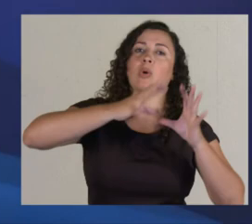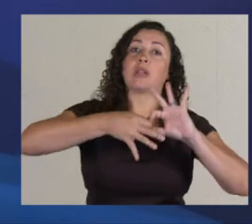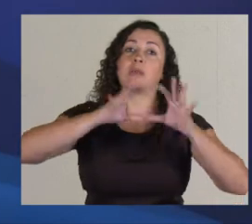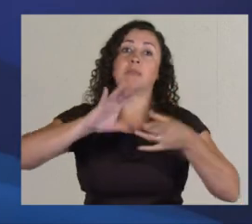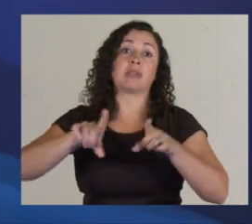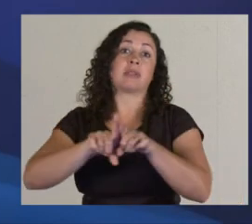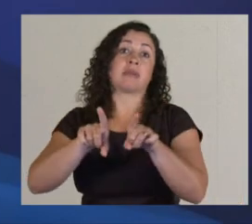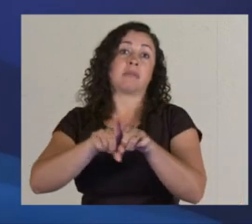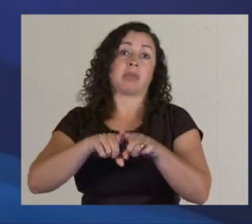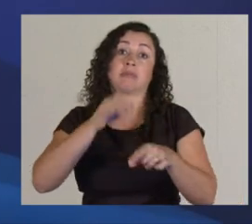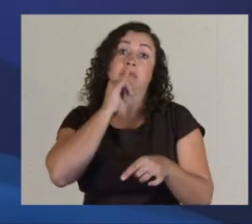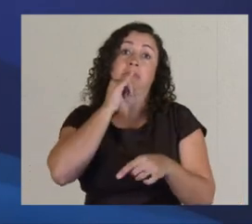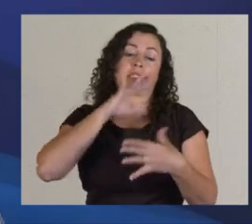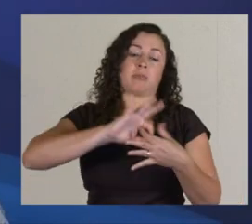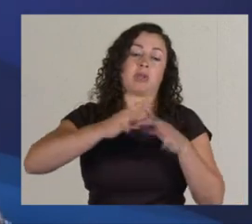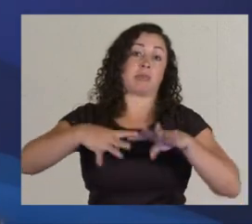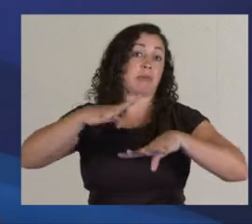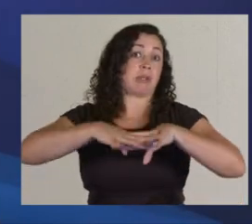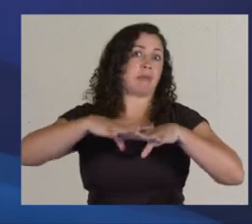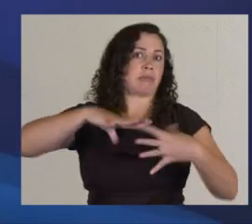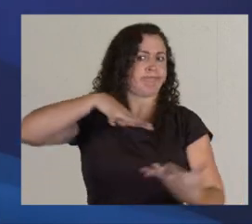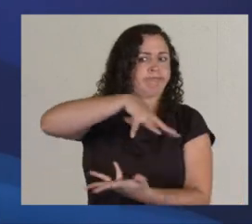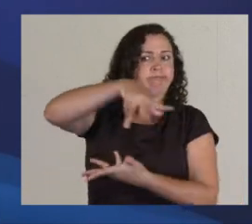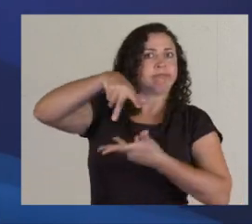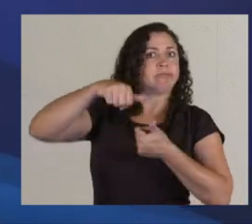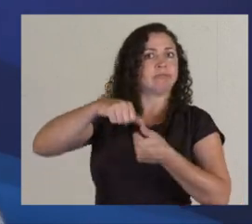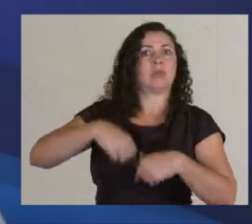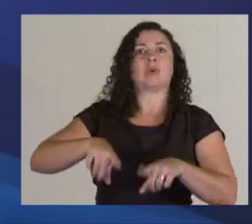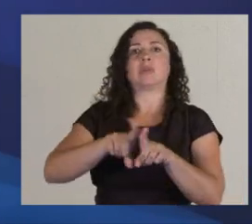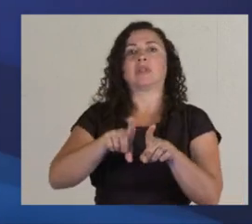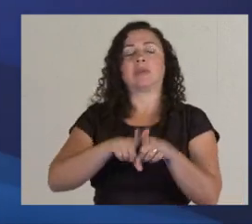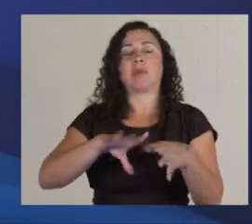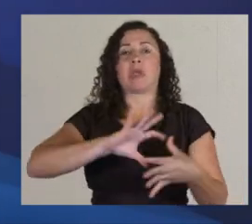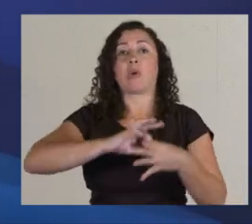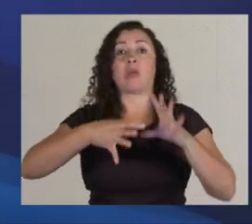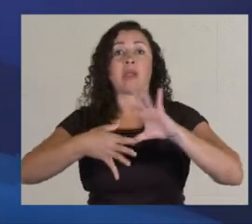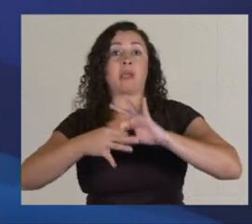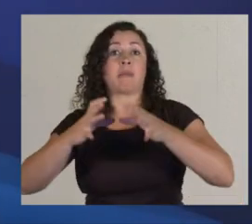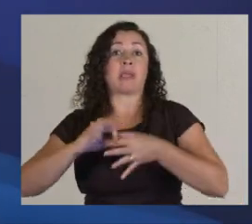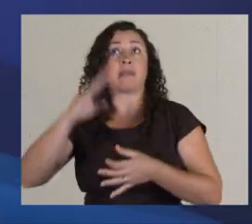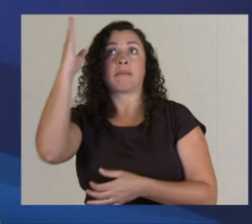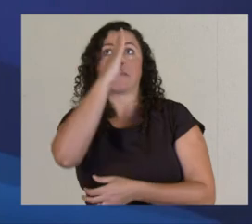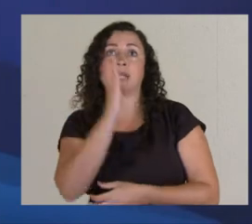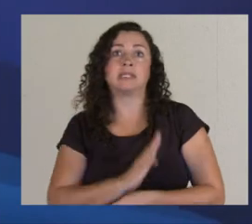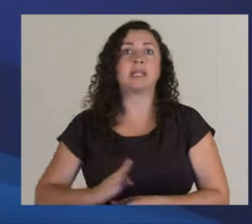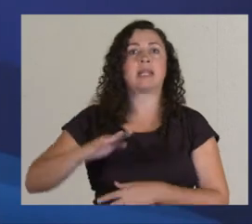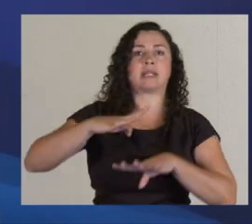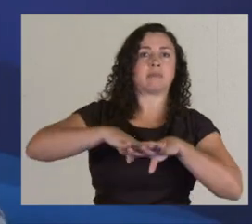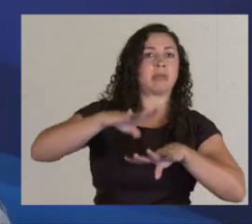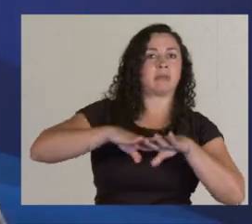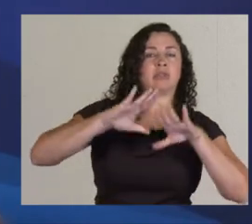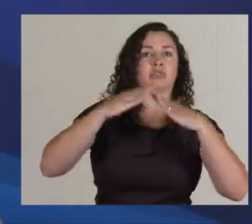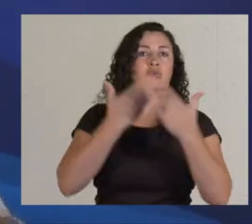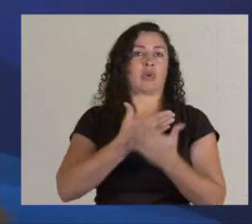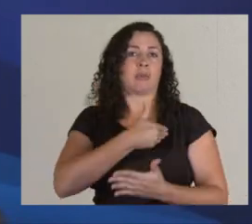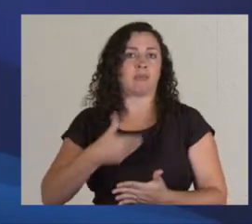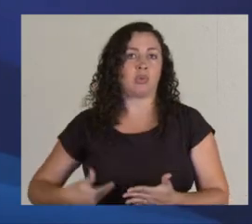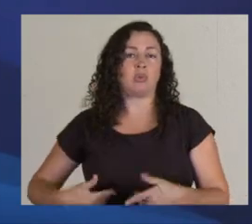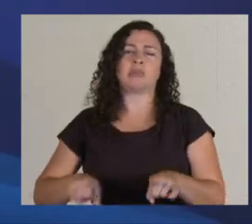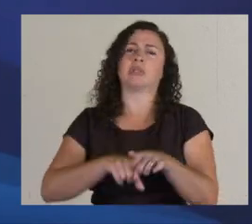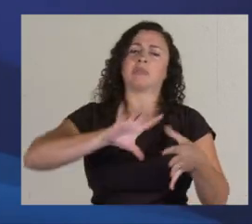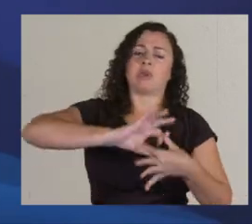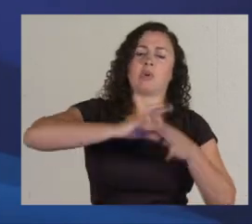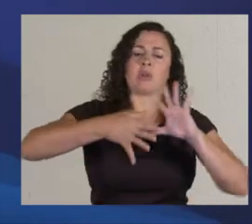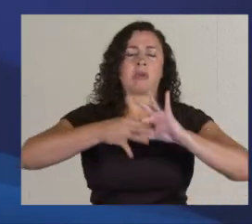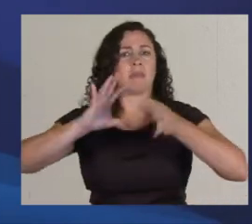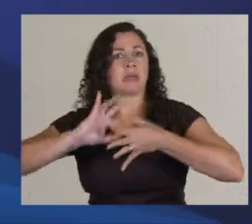Olimpíada Internacional de Matemática, a Olimpíada Brasileira de Matemática da Escola Pública, ou a de Física, ou outras